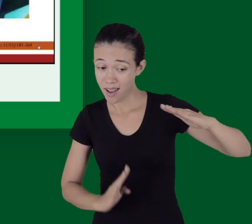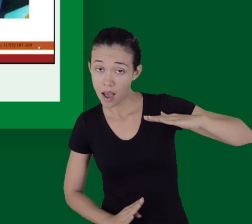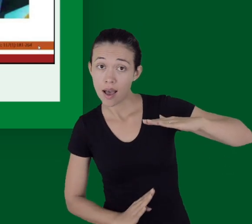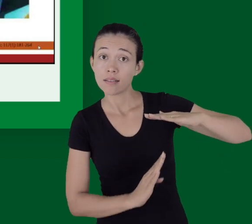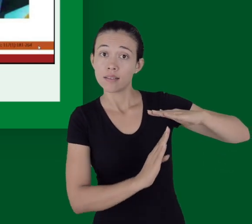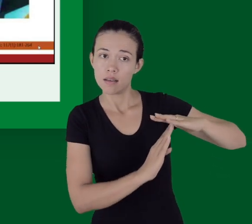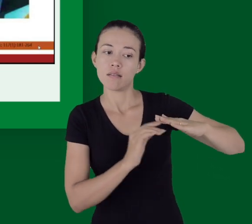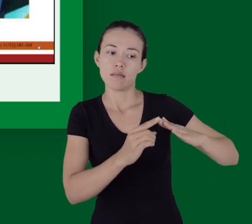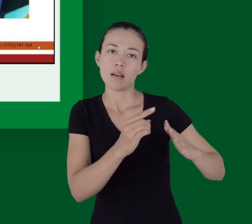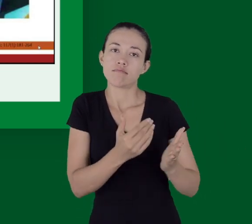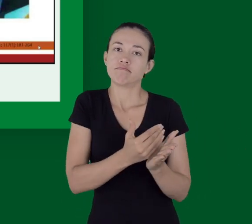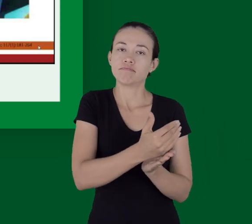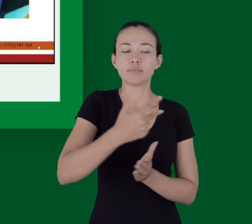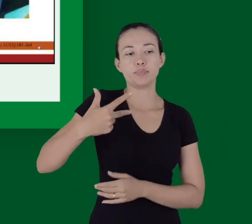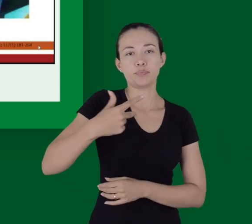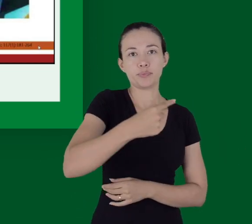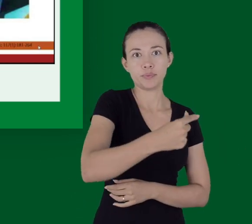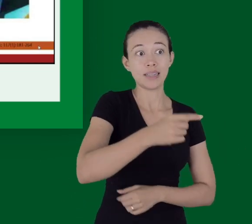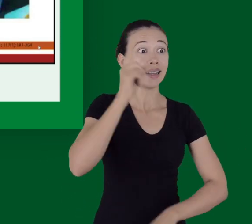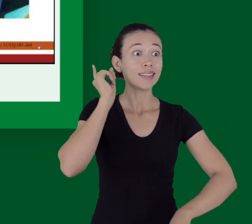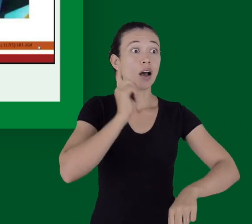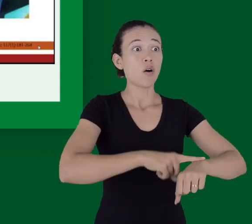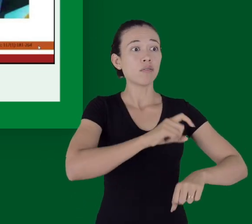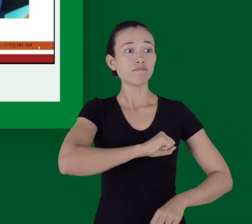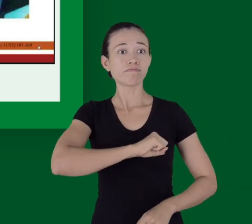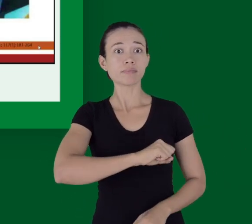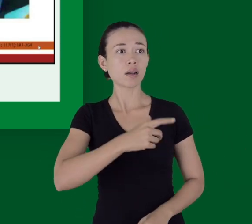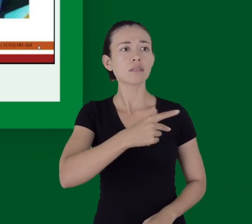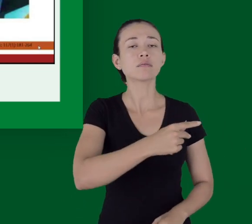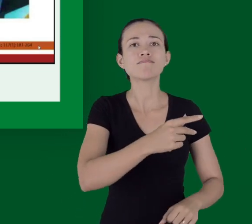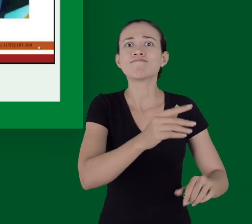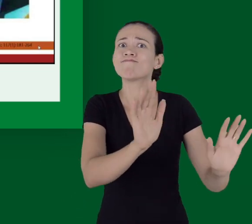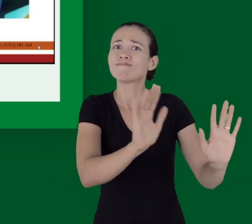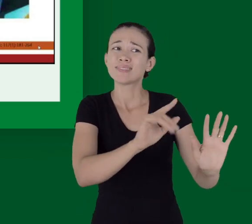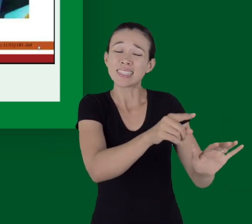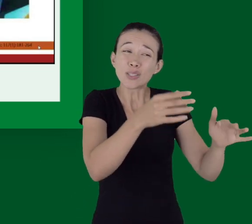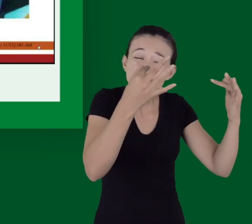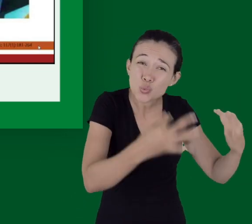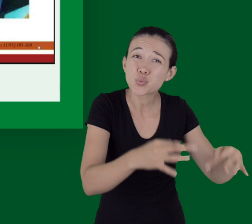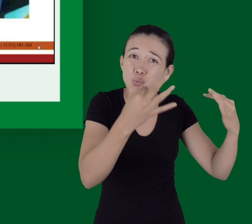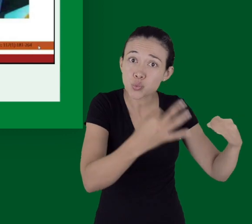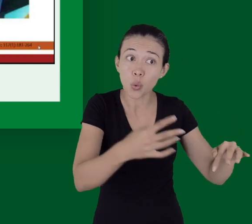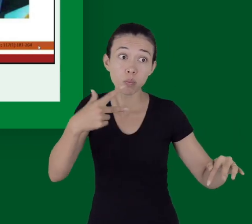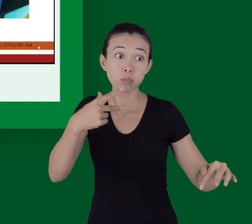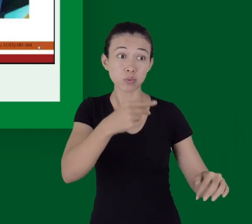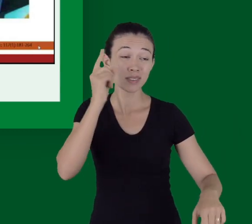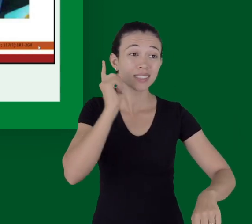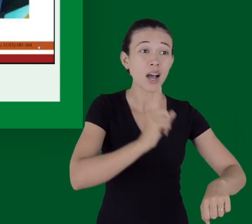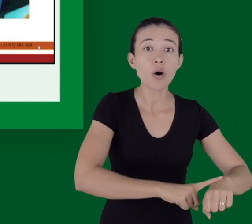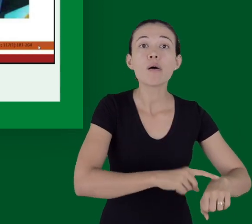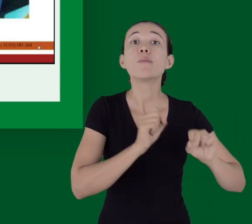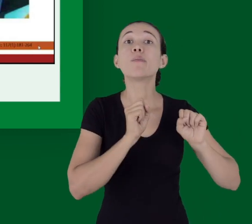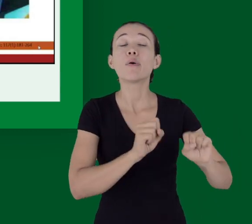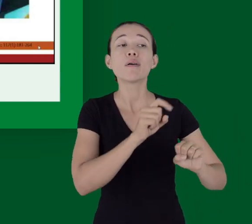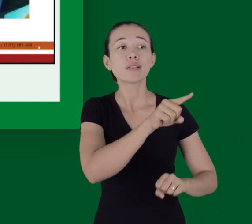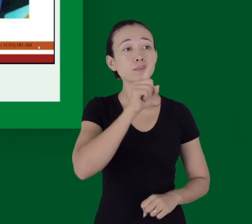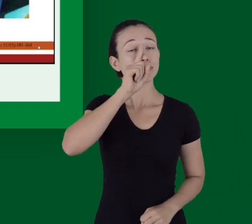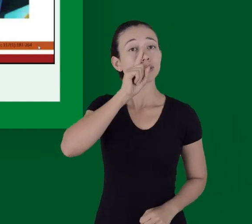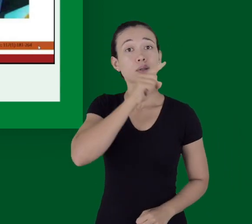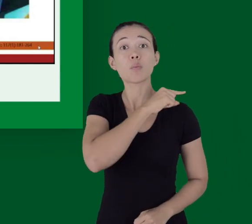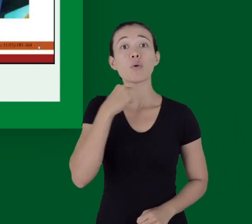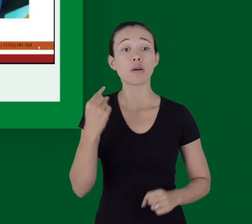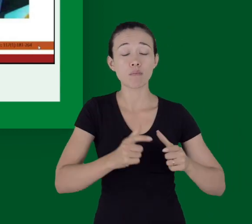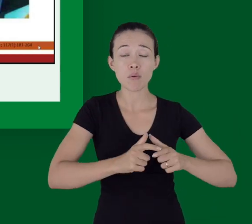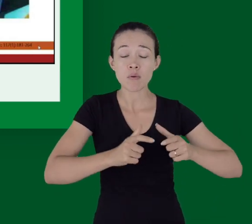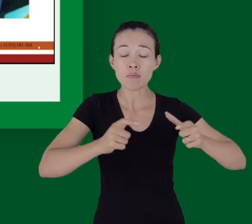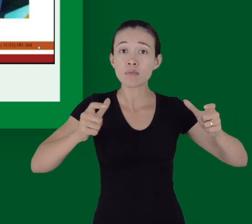Inclusive, começar naquela fase aguda pode até aumentar a mortalidade, porque a resposta de taquicardia